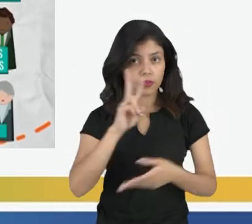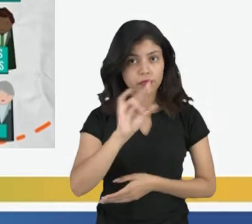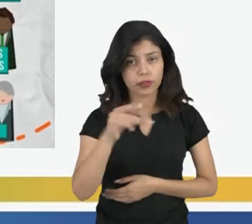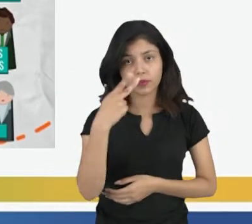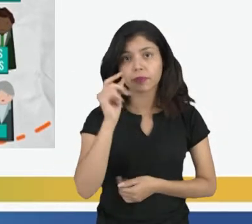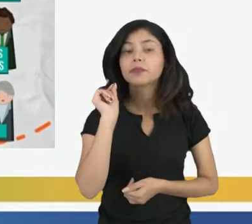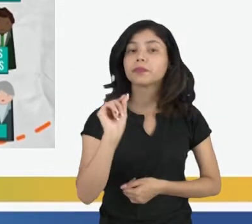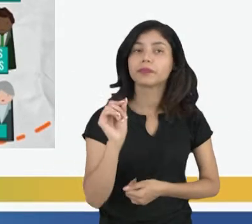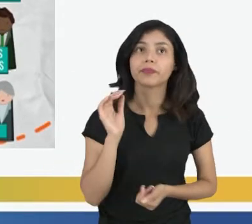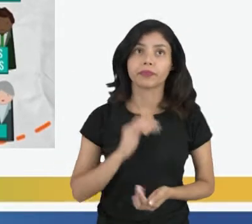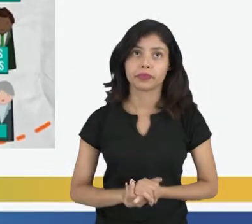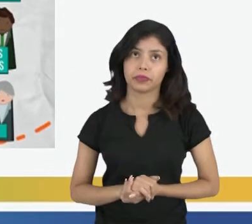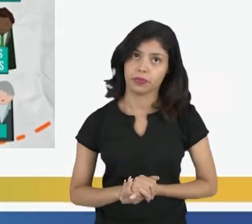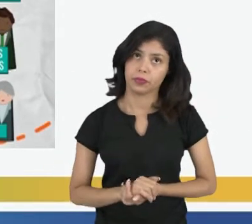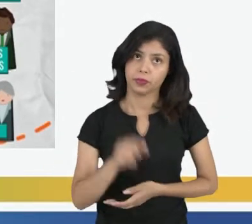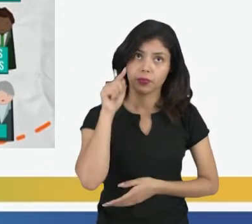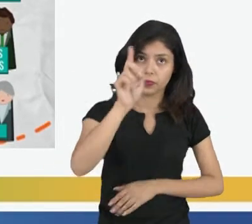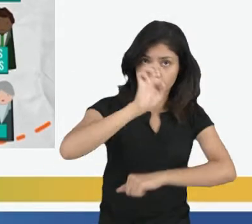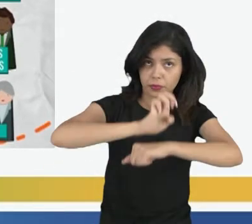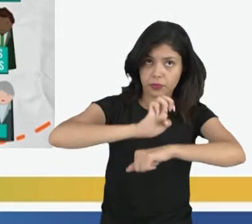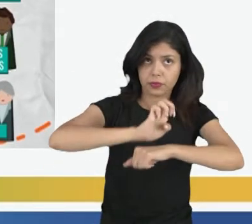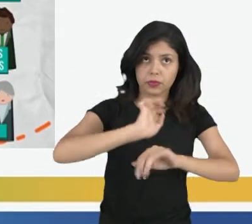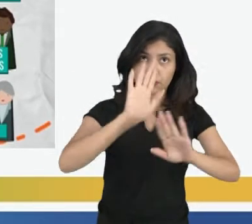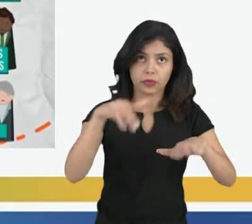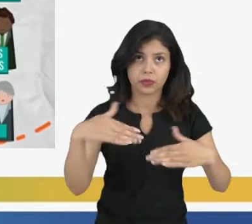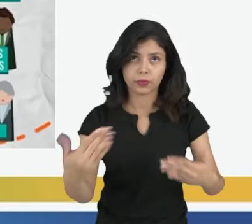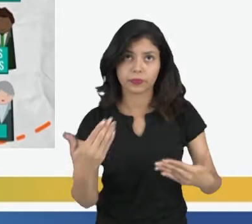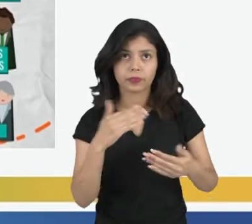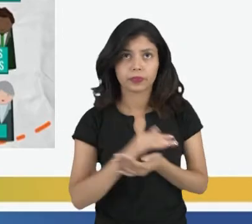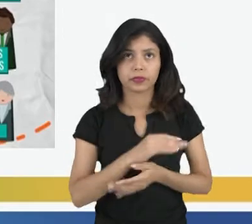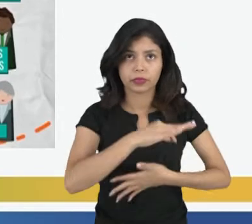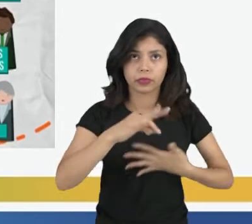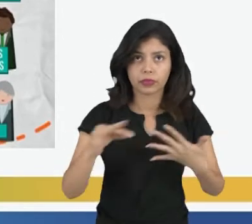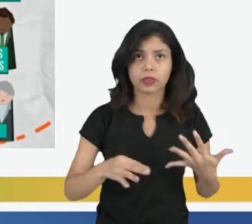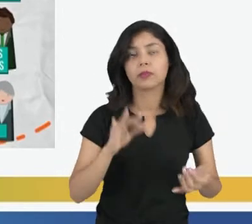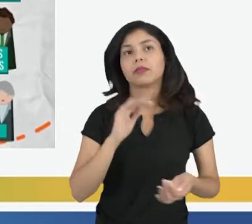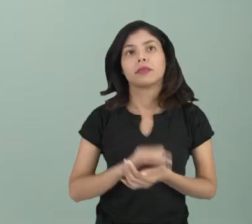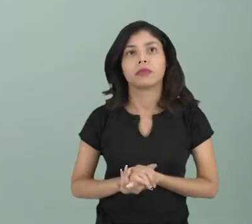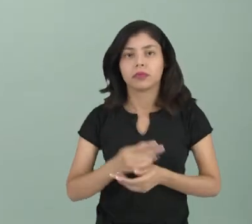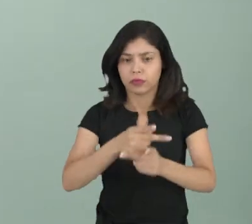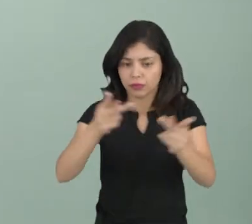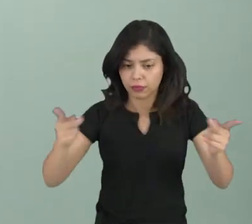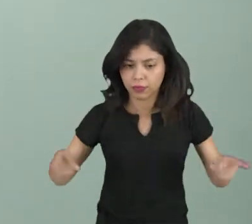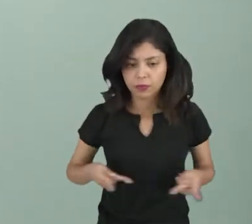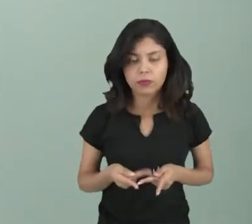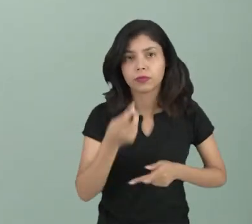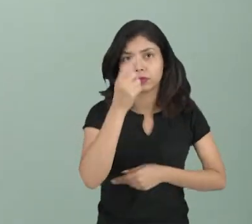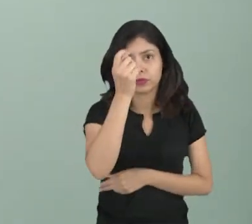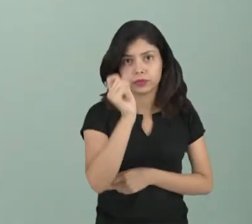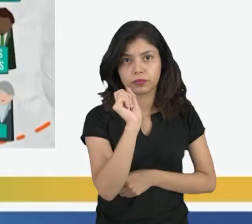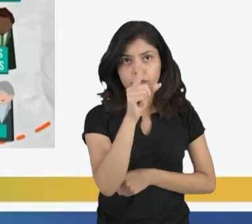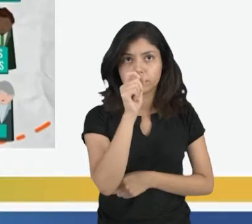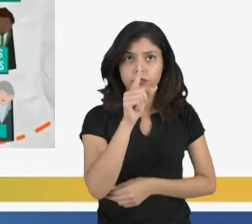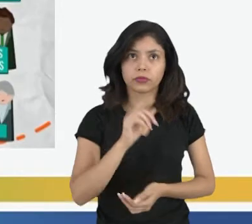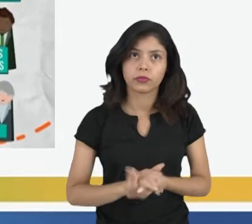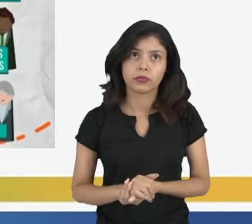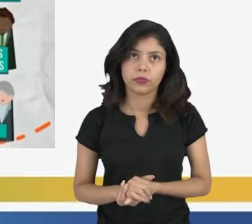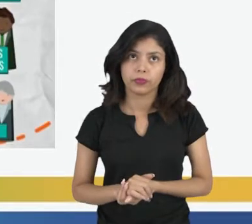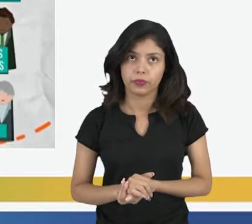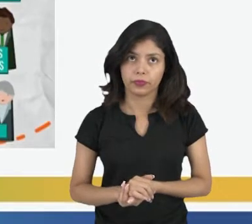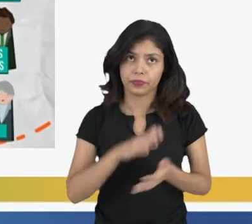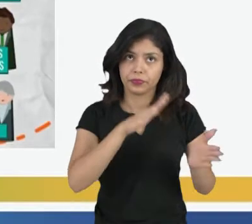ele vai dizer então que esse estado Quais são os elementos dele a pizza sem Azul Quais são esses elementos